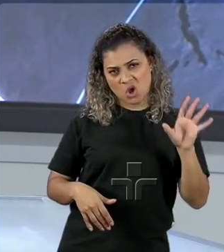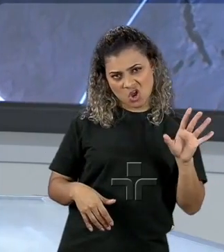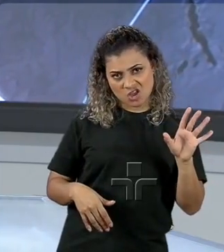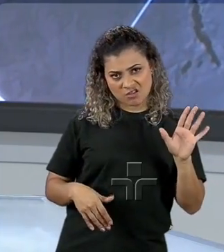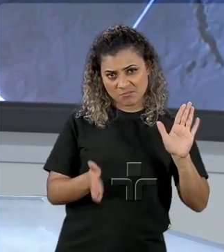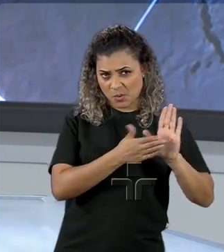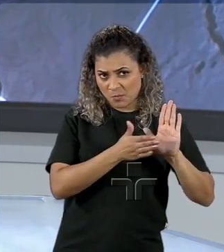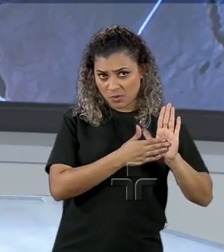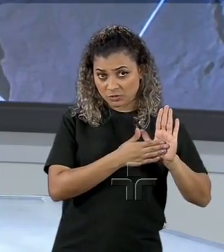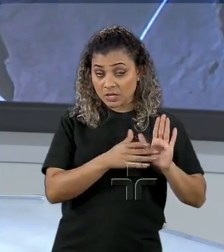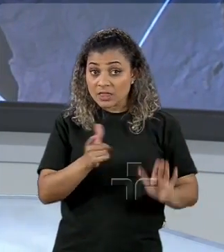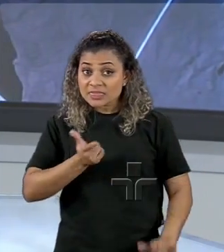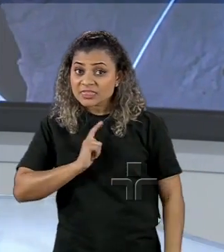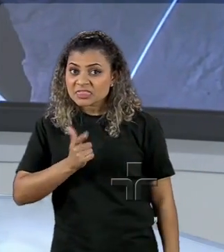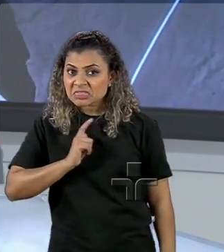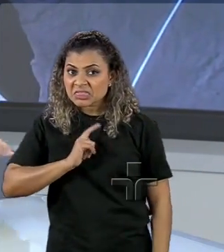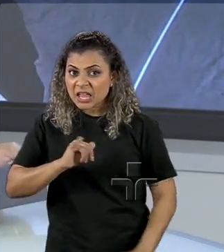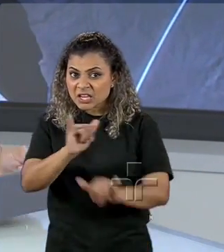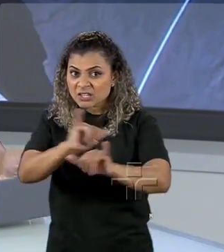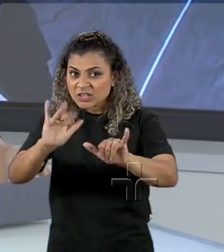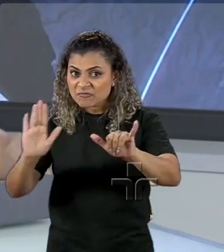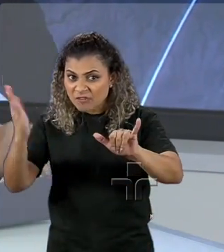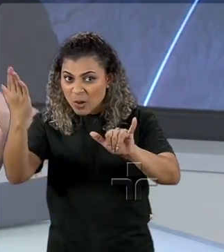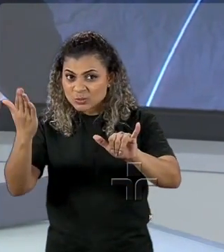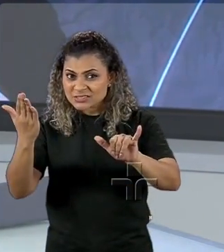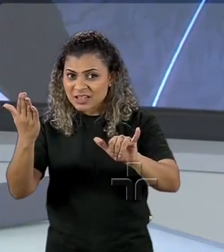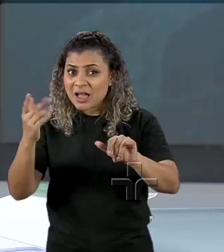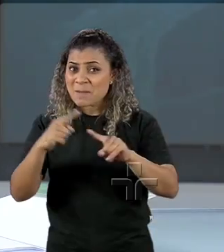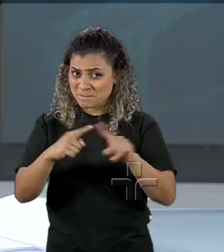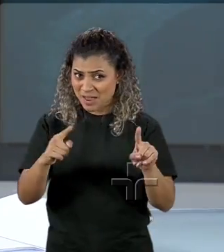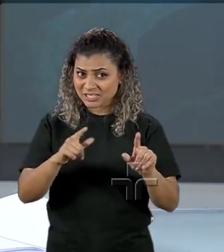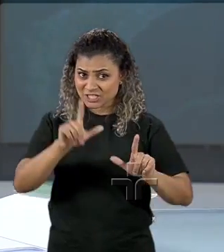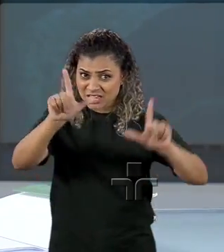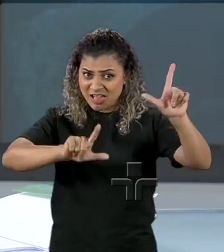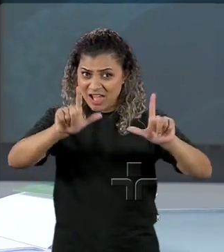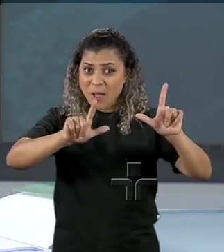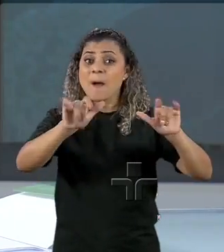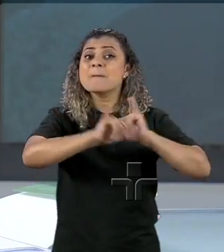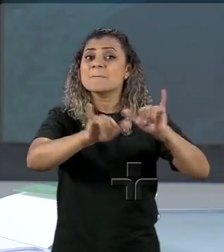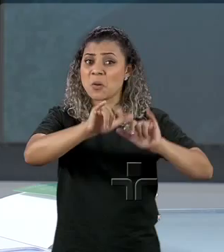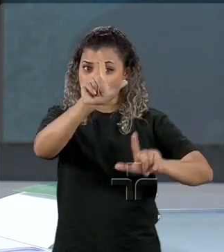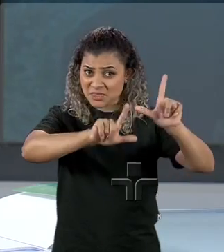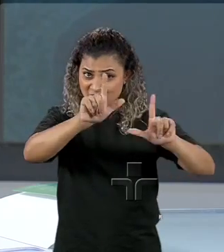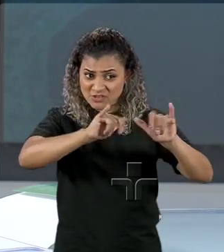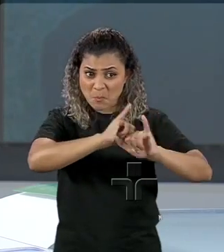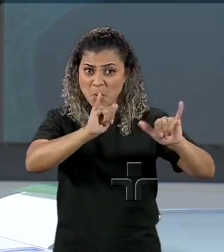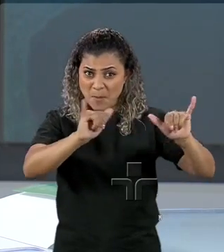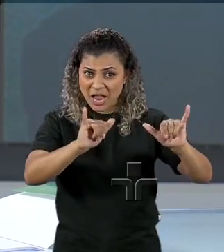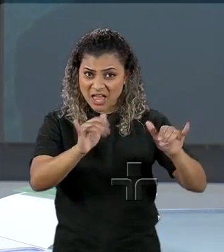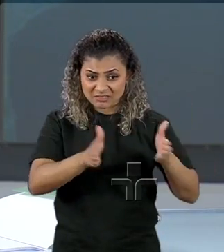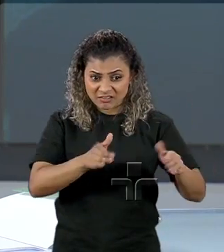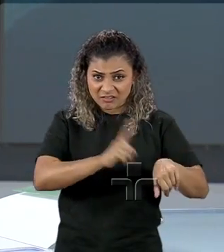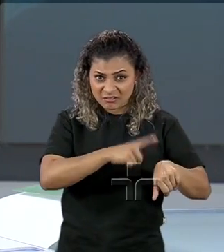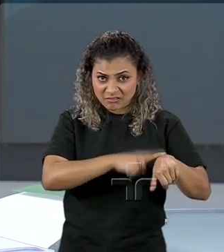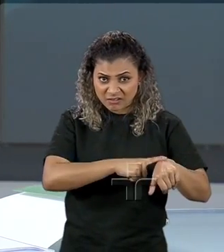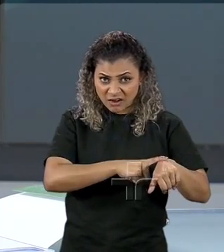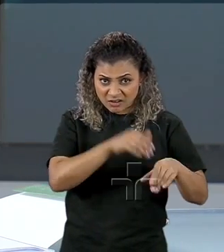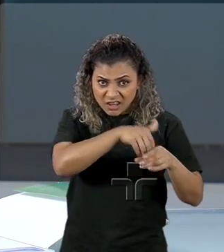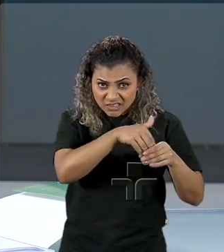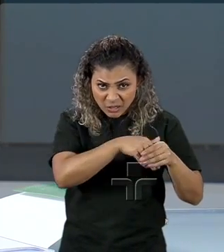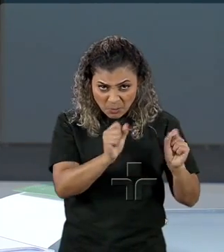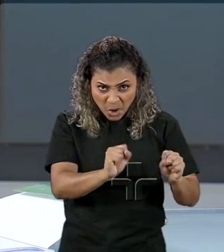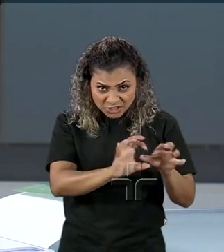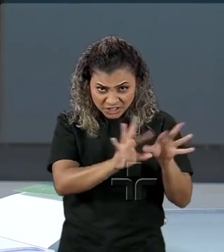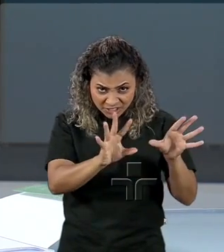fake news maior que propaganda eleitoral gratuita? Muito boa crítica, aguda.